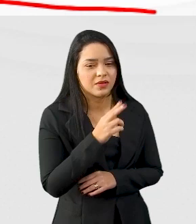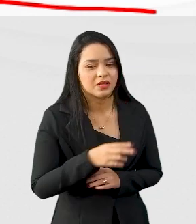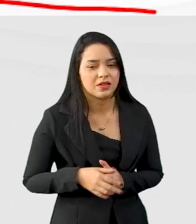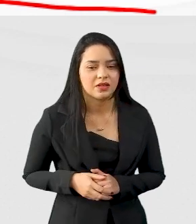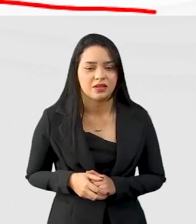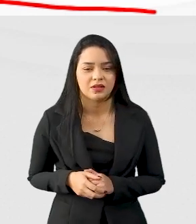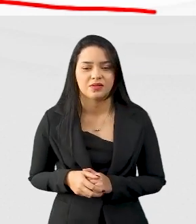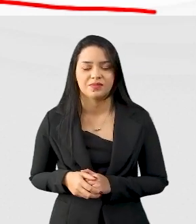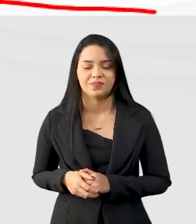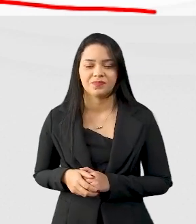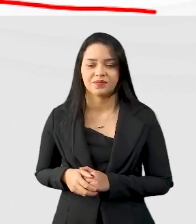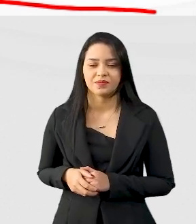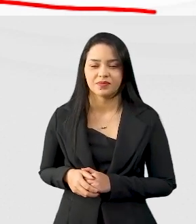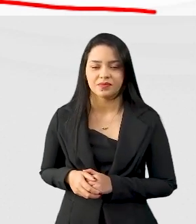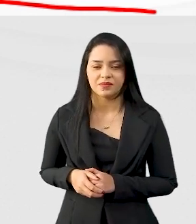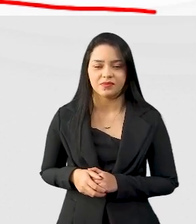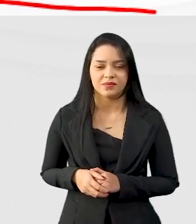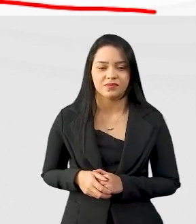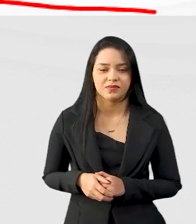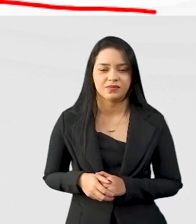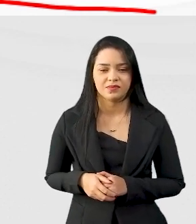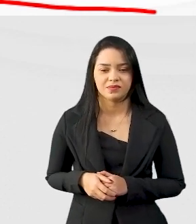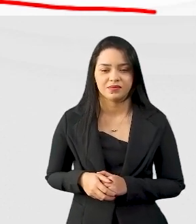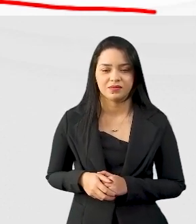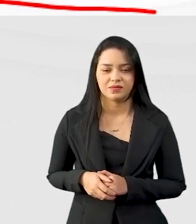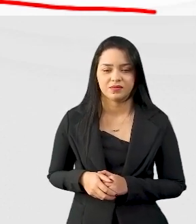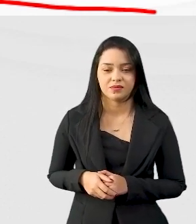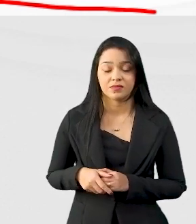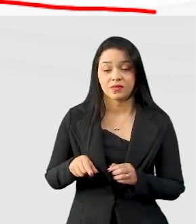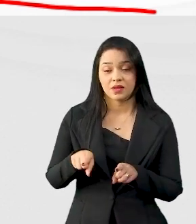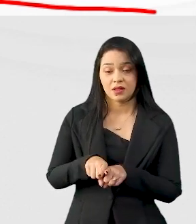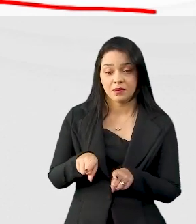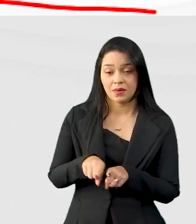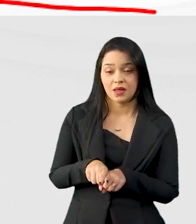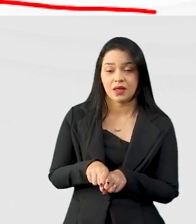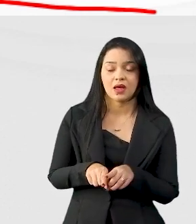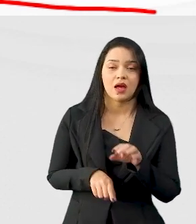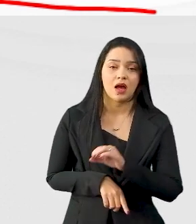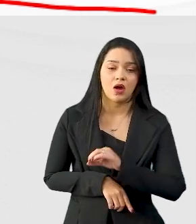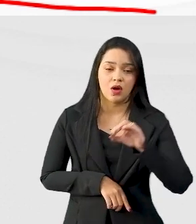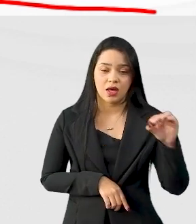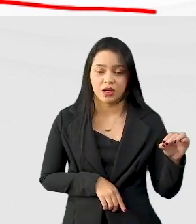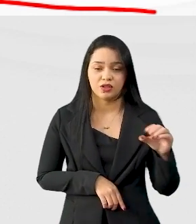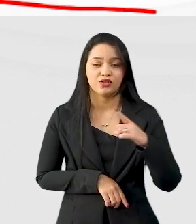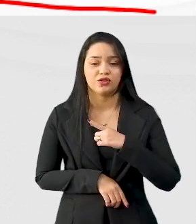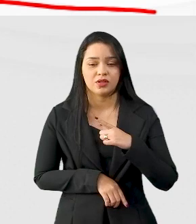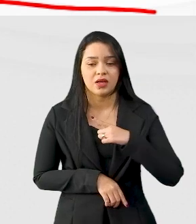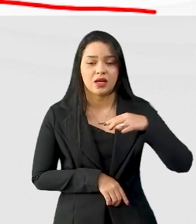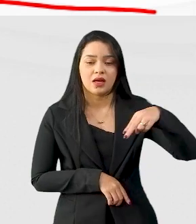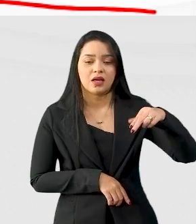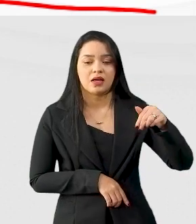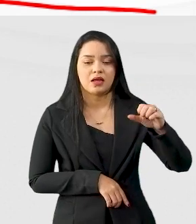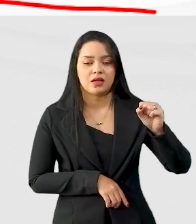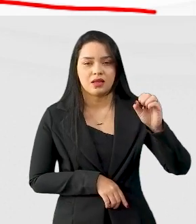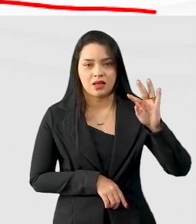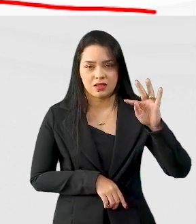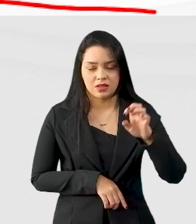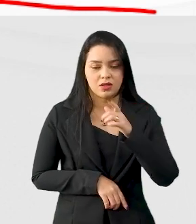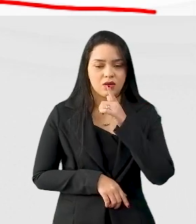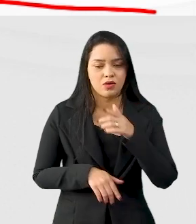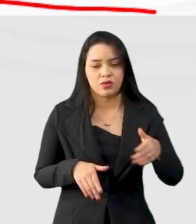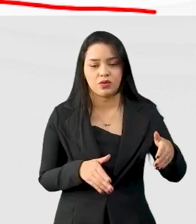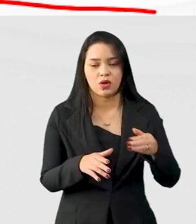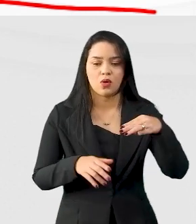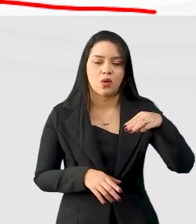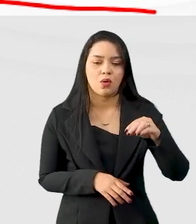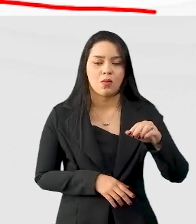oportunidade. Recomendo, se você puder ir fazer essa viagem, tá? E a extremo oeste, nós temos a nascente do Rio Moá, no estado do